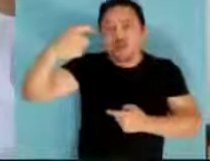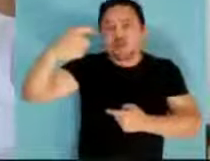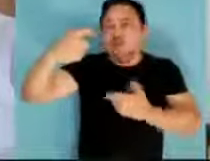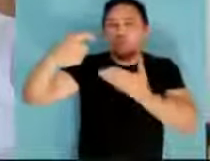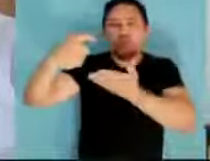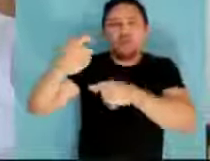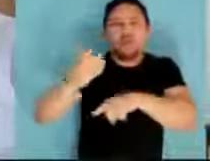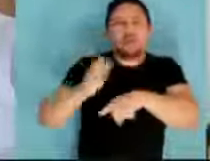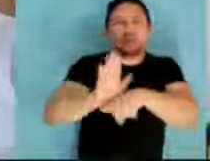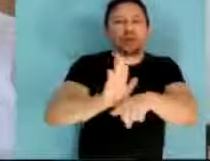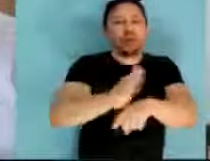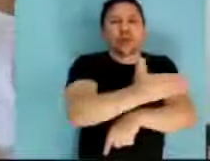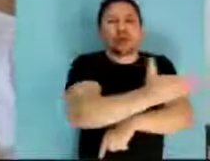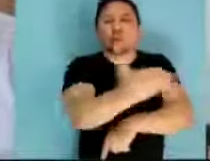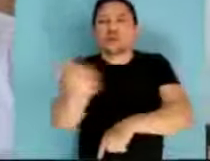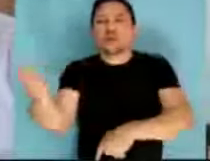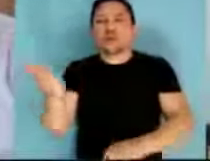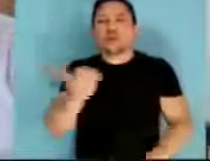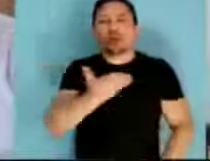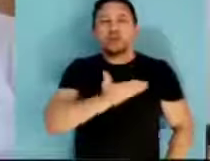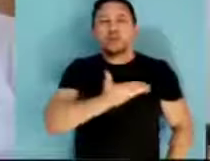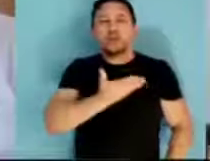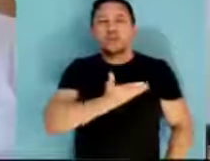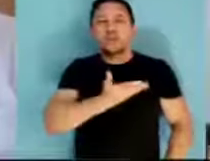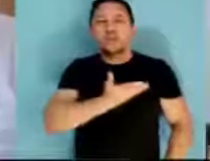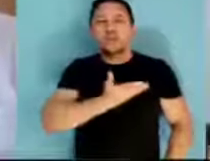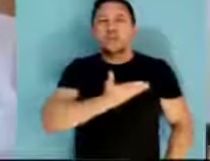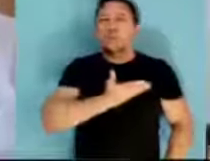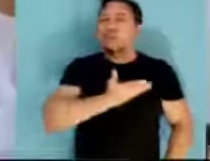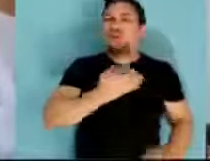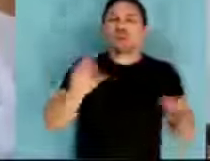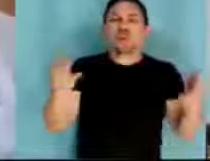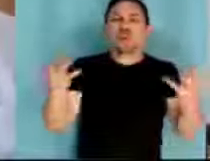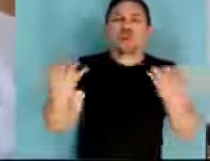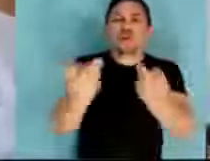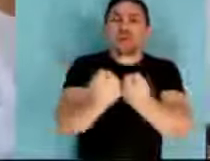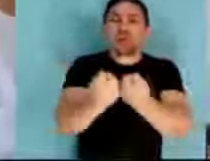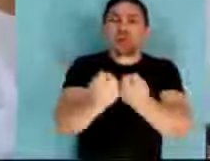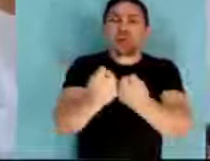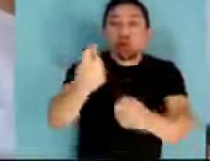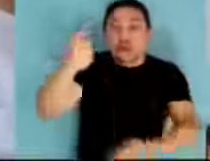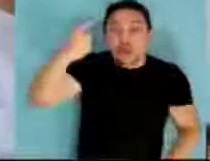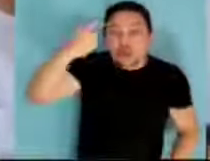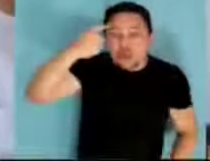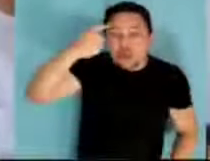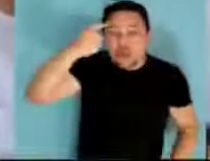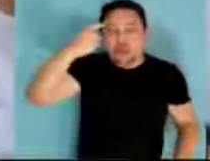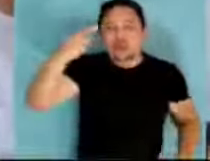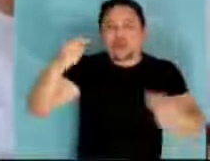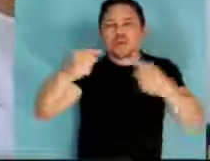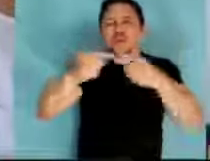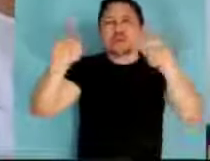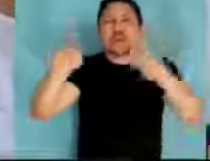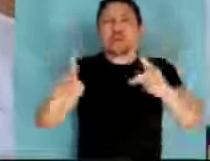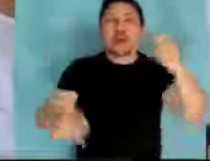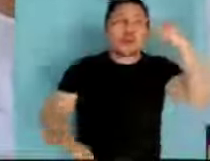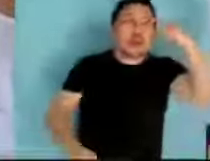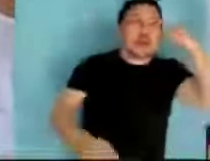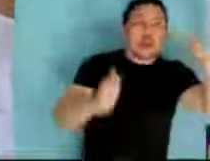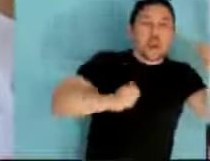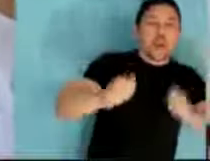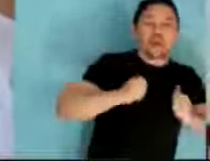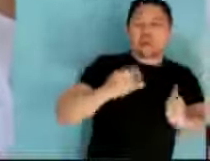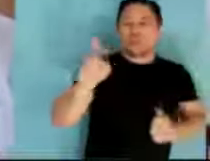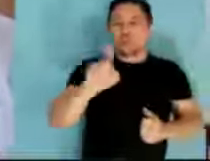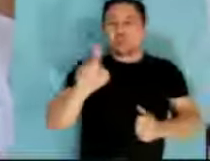daquilo que pode ser útil para o próximo, para nós, para todos. Que nosso pensamento seja de paz, não